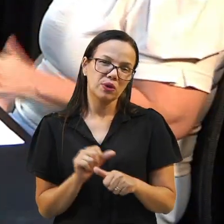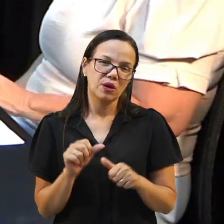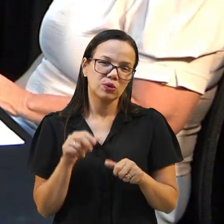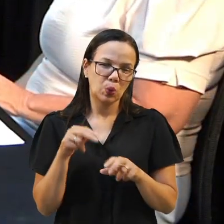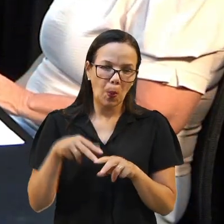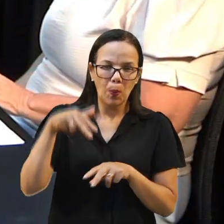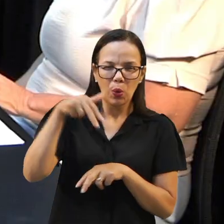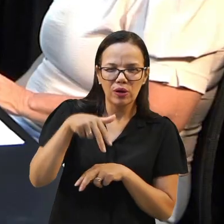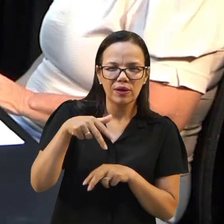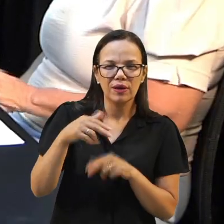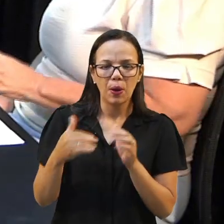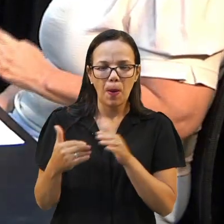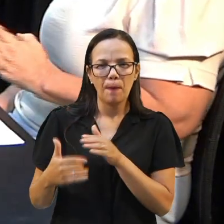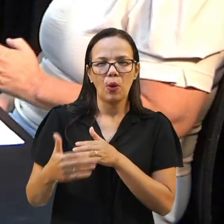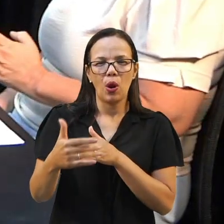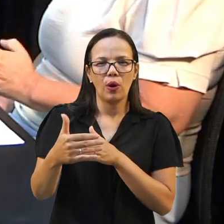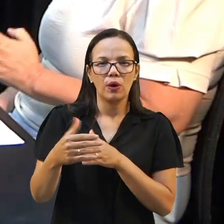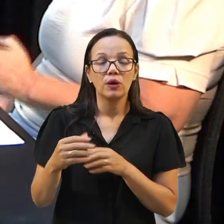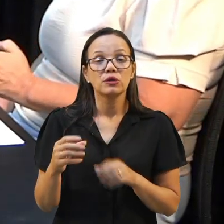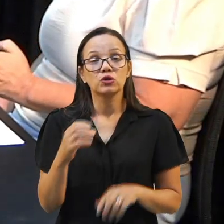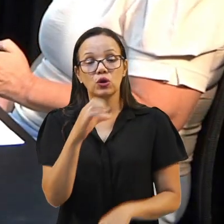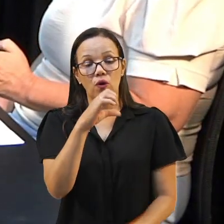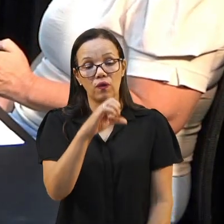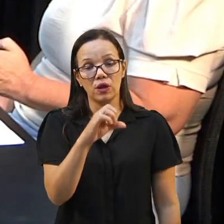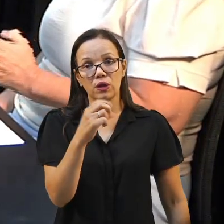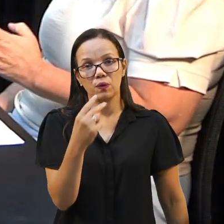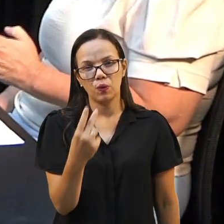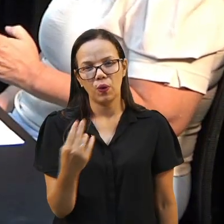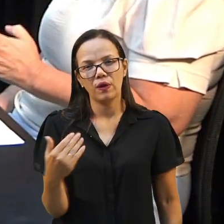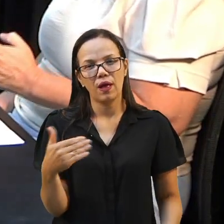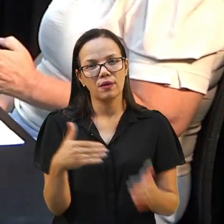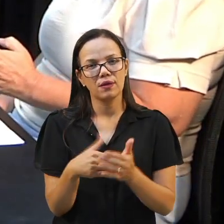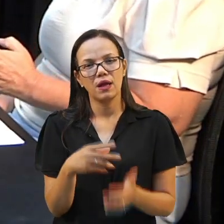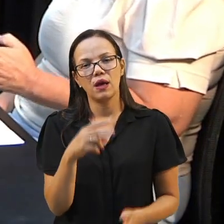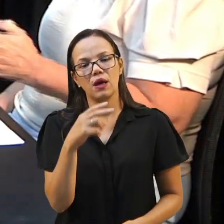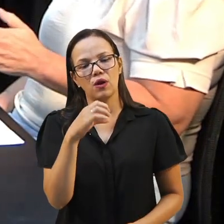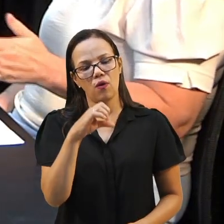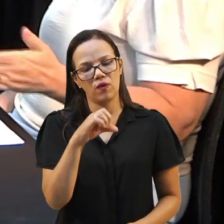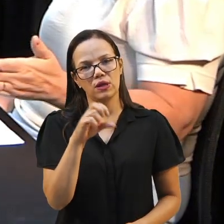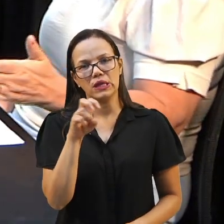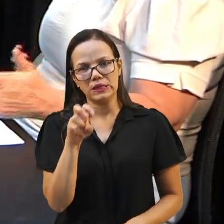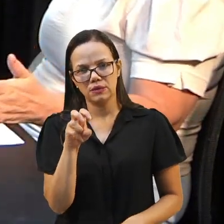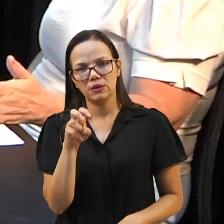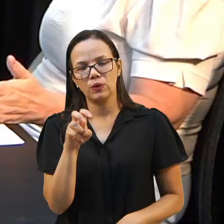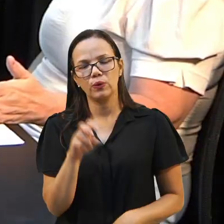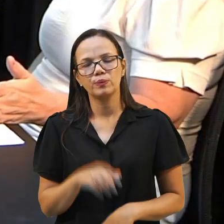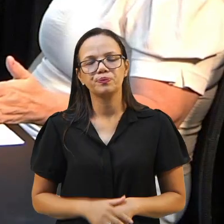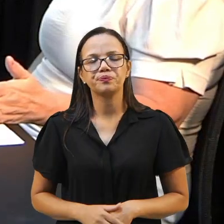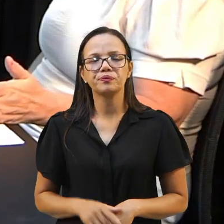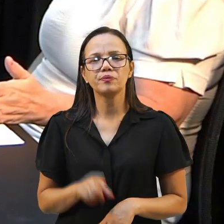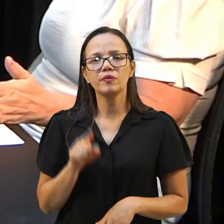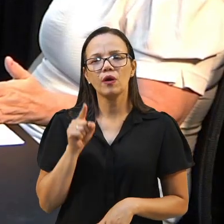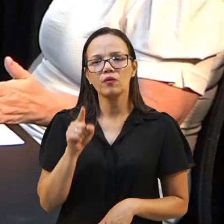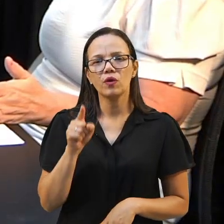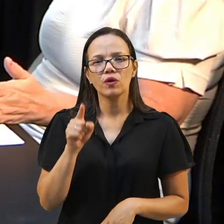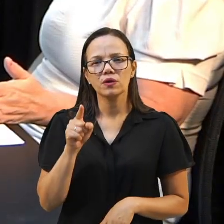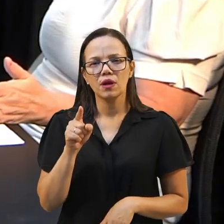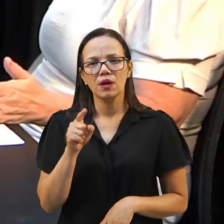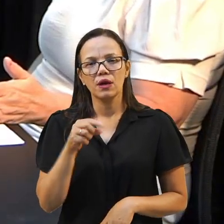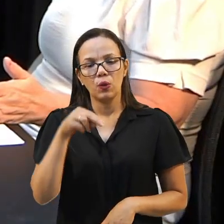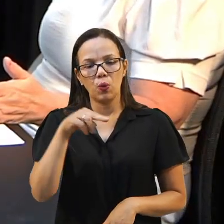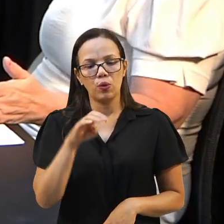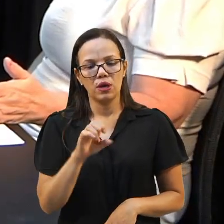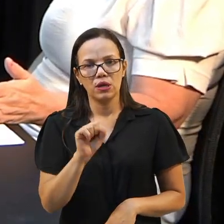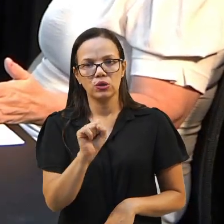aí nos anos, de 92 a 95, né, enquanto o professor Nestor Barbosa